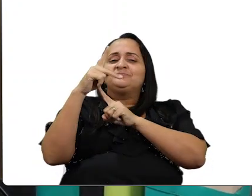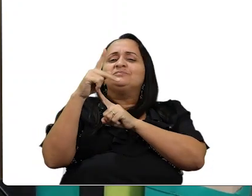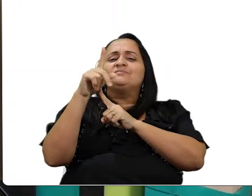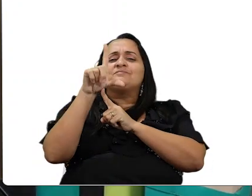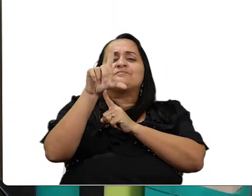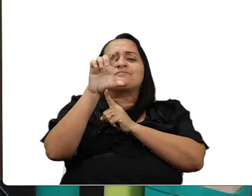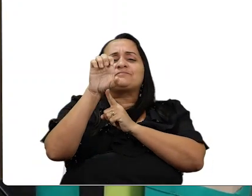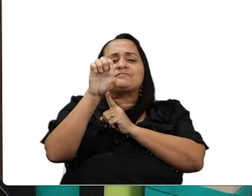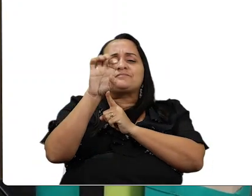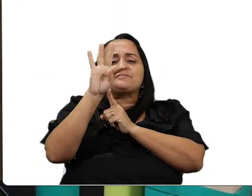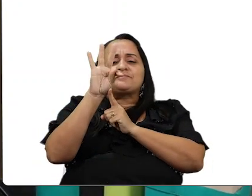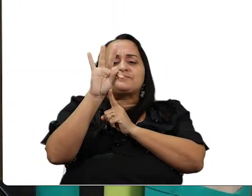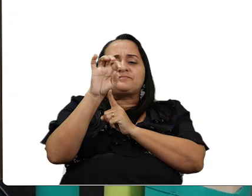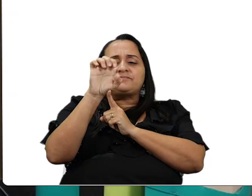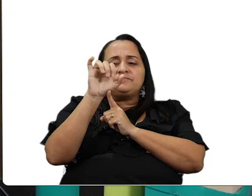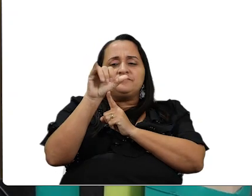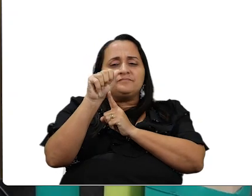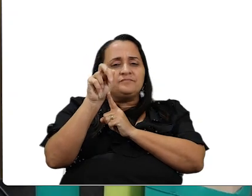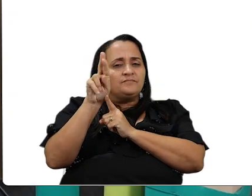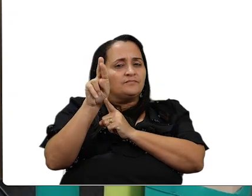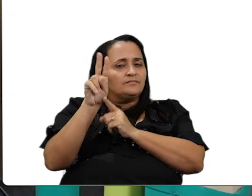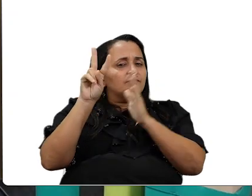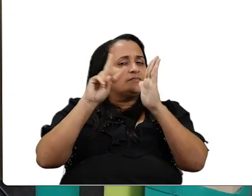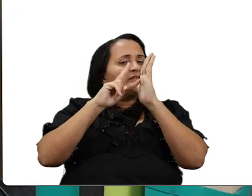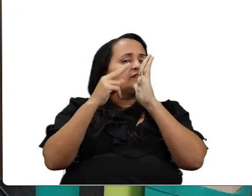Pleitear significa...